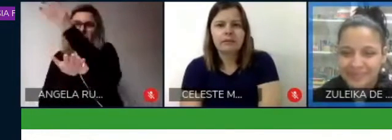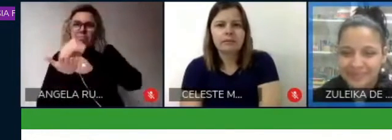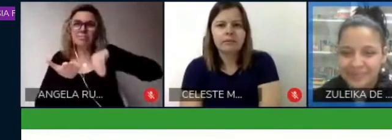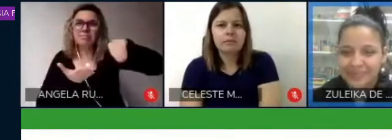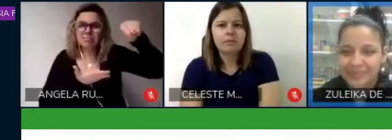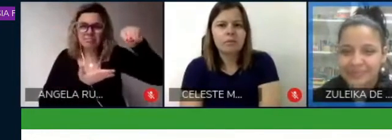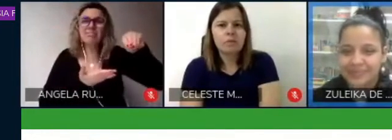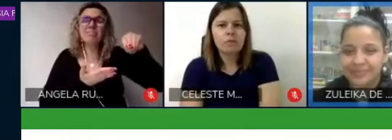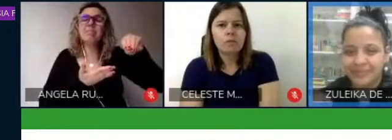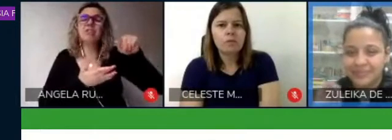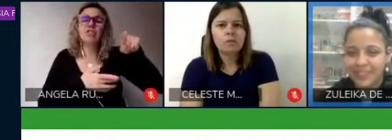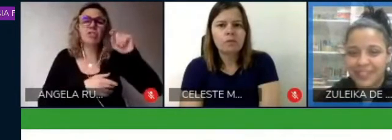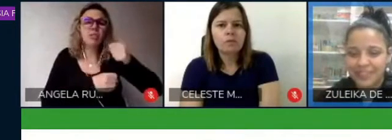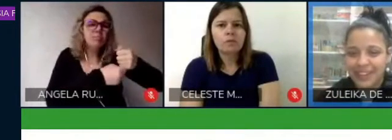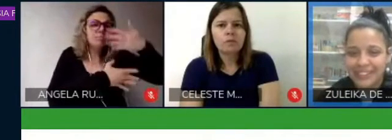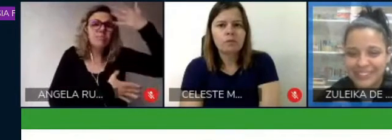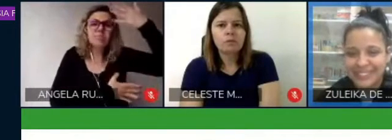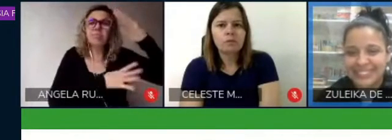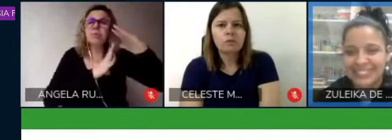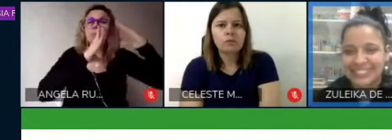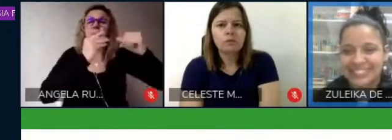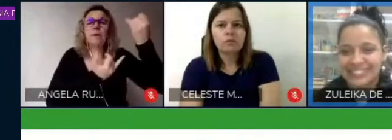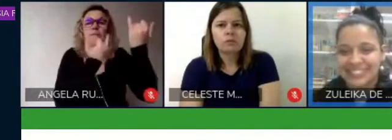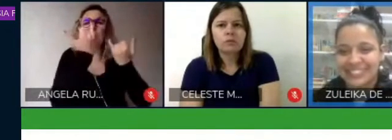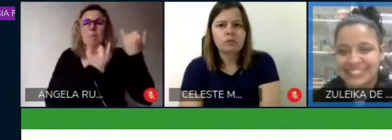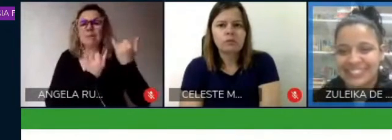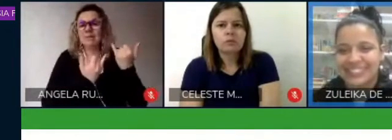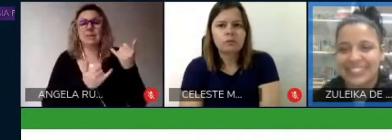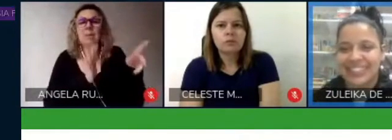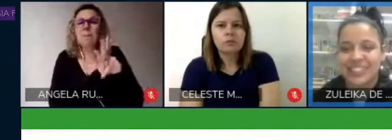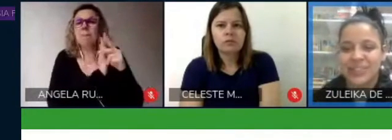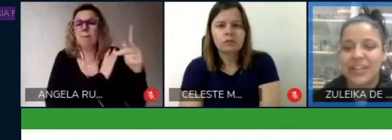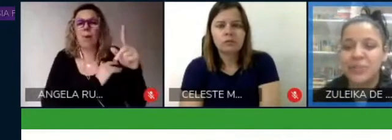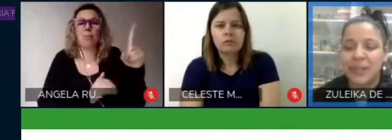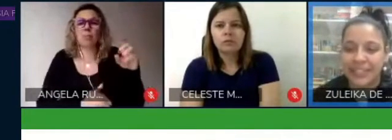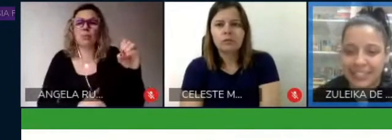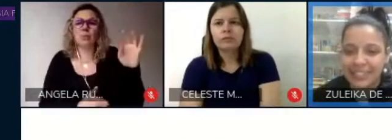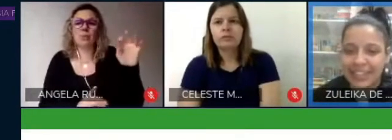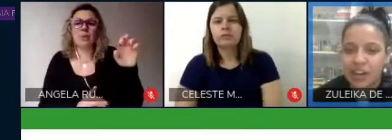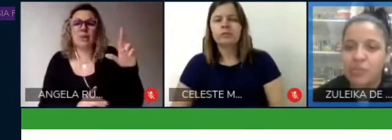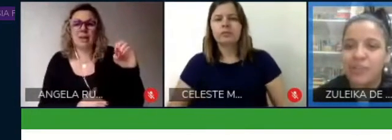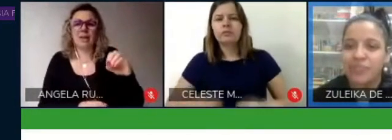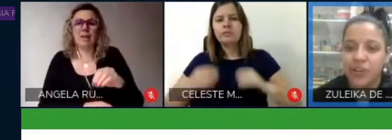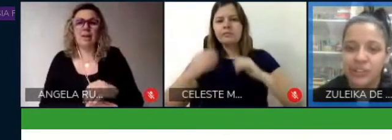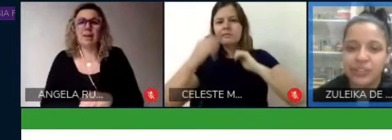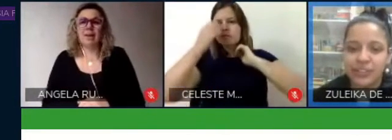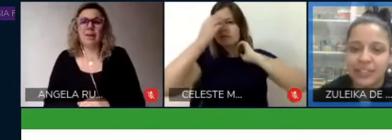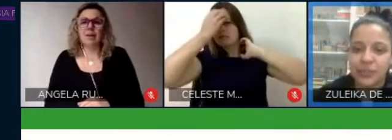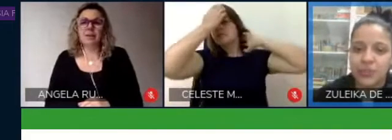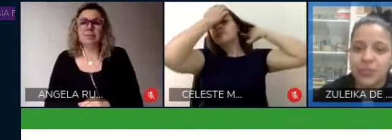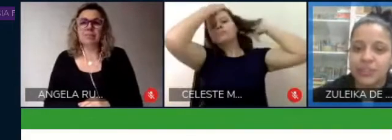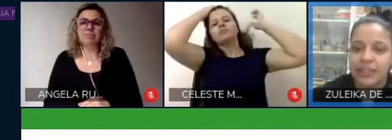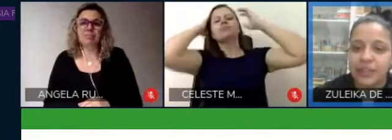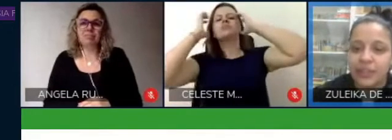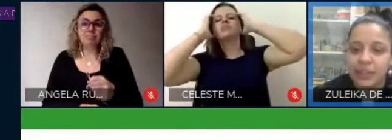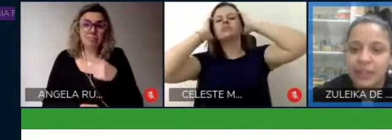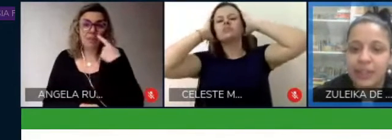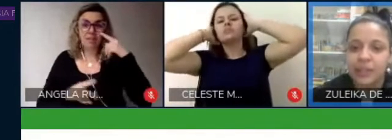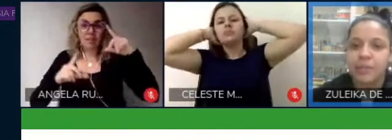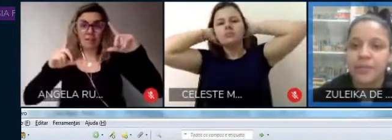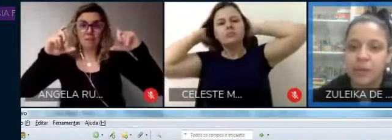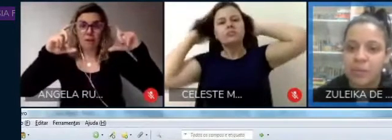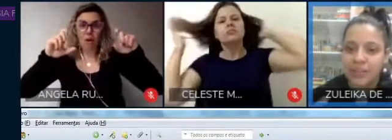tu já consegue ver todas as informações dentro do gerenciador. Isso aqui é uma foto, né, do